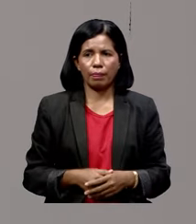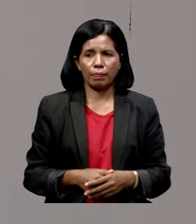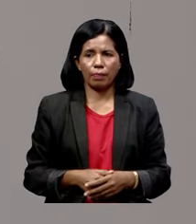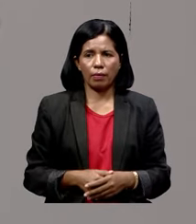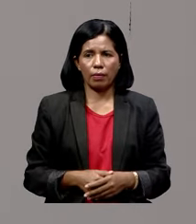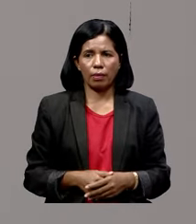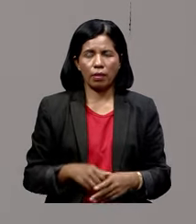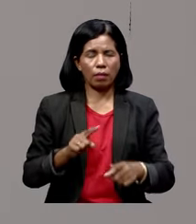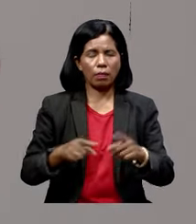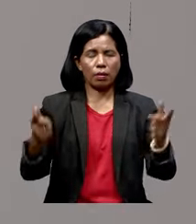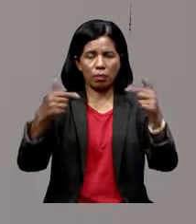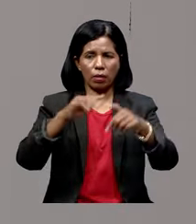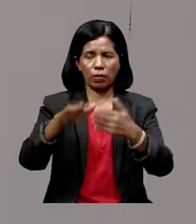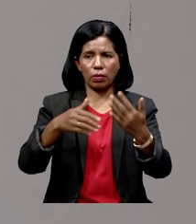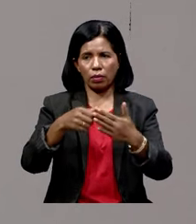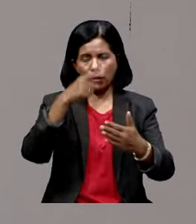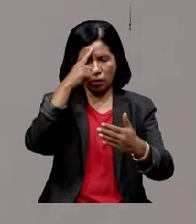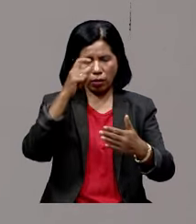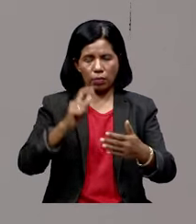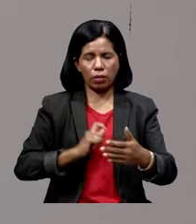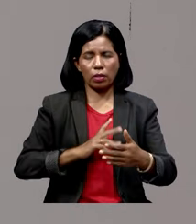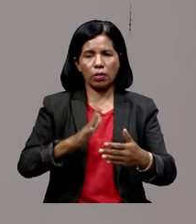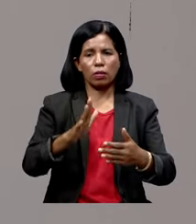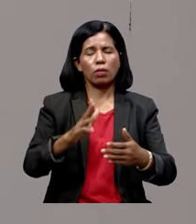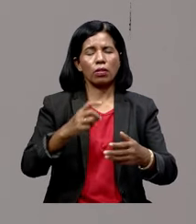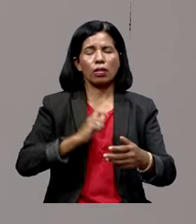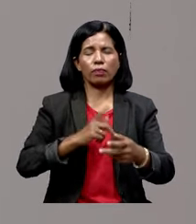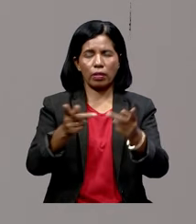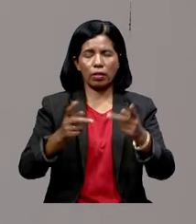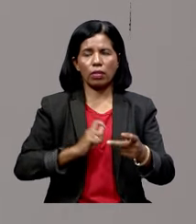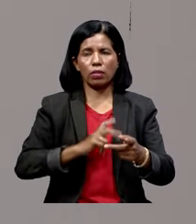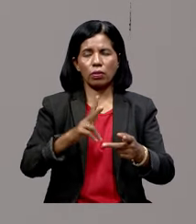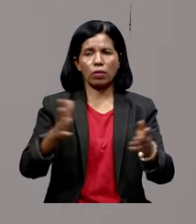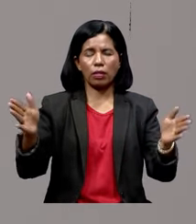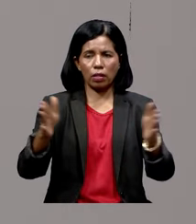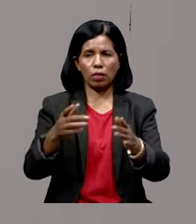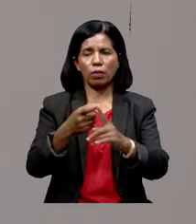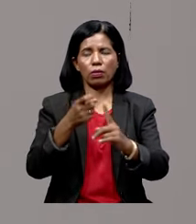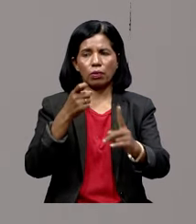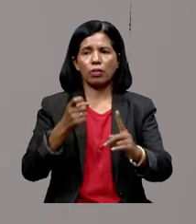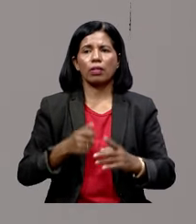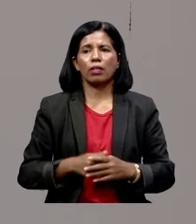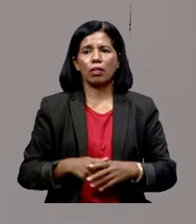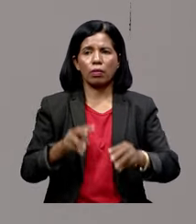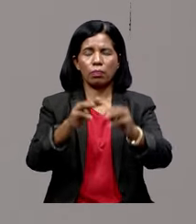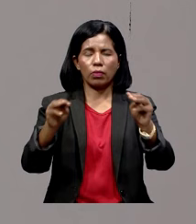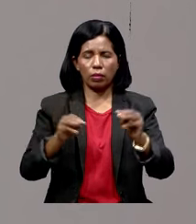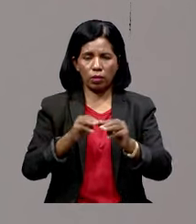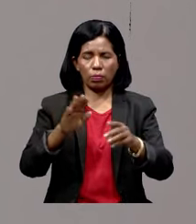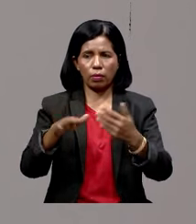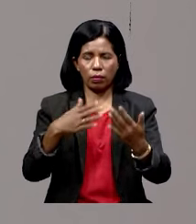Também no maior do Tamba, pastor o quê? Vai ver mais, você, municípios,